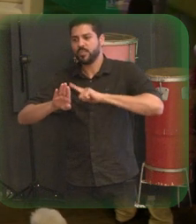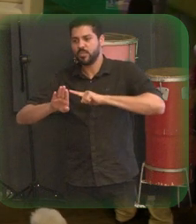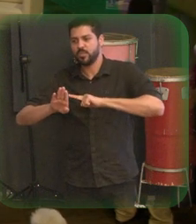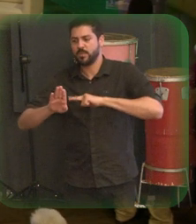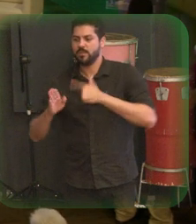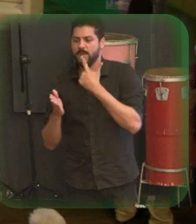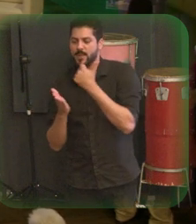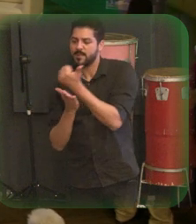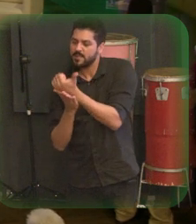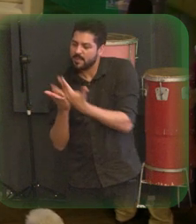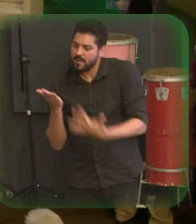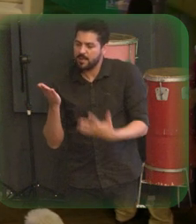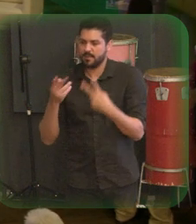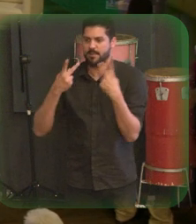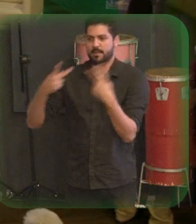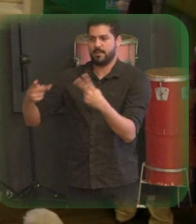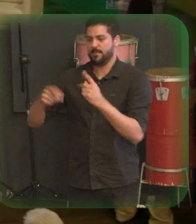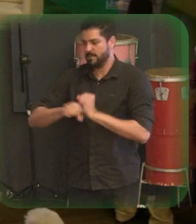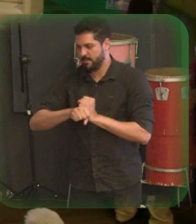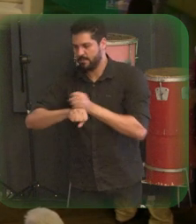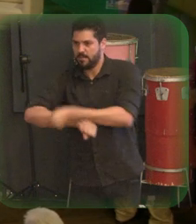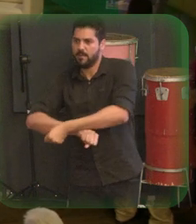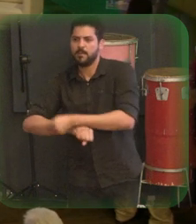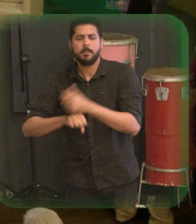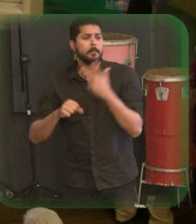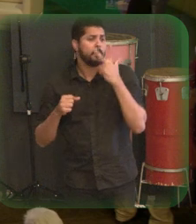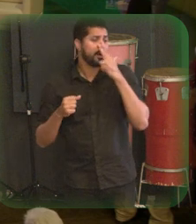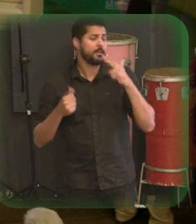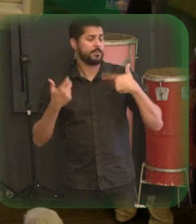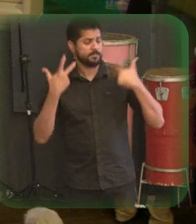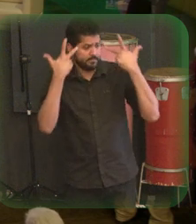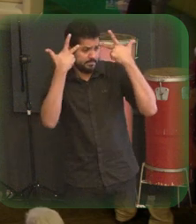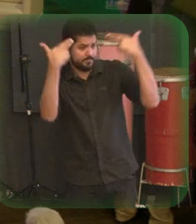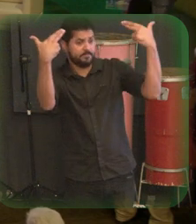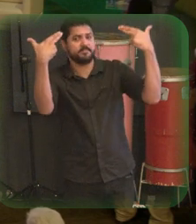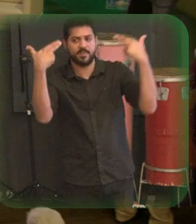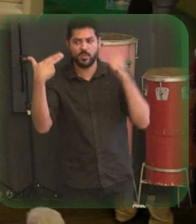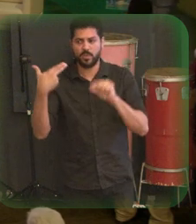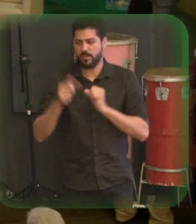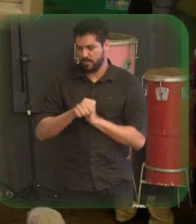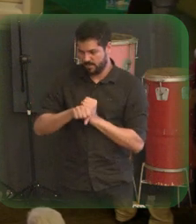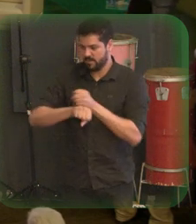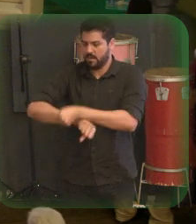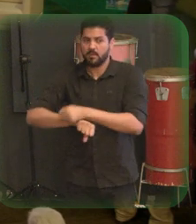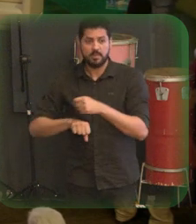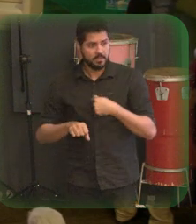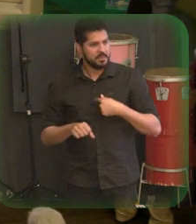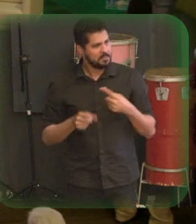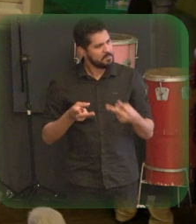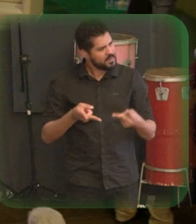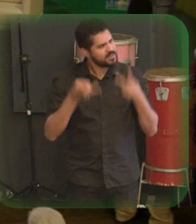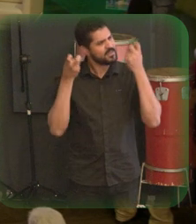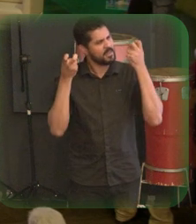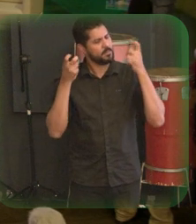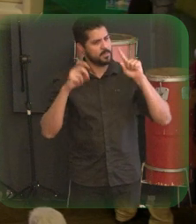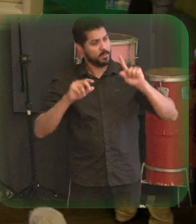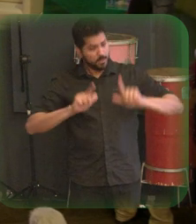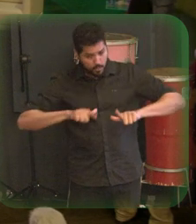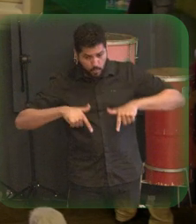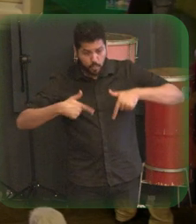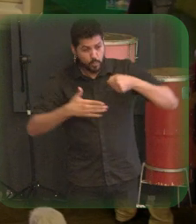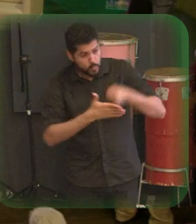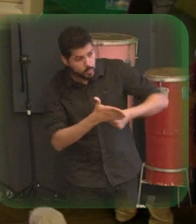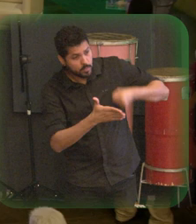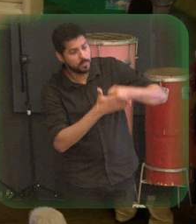escravizadas. E isso naturalizava a escravidão. Então vejam que a luta política ela fez com que